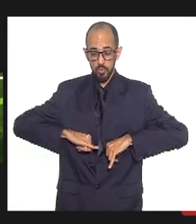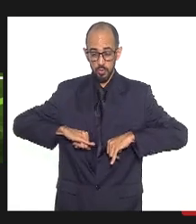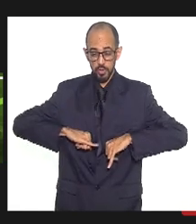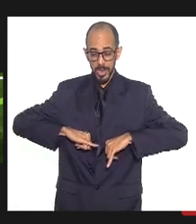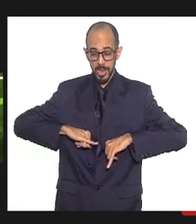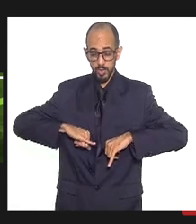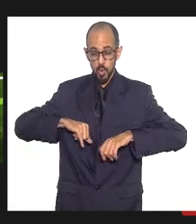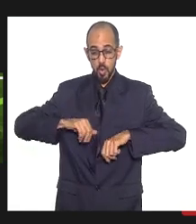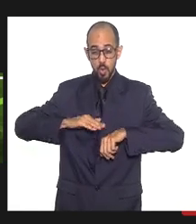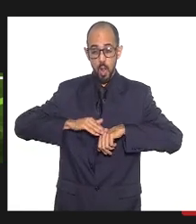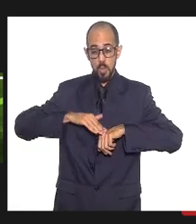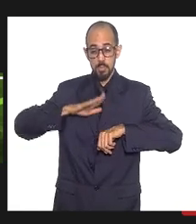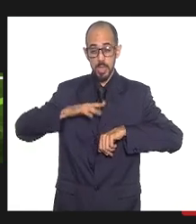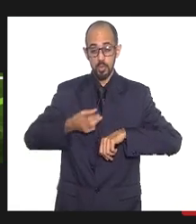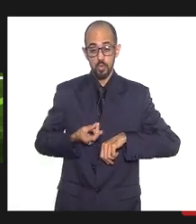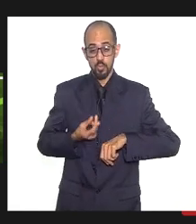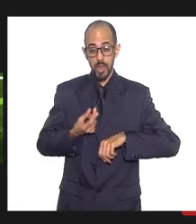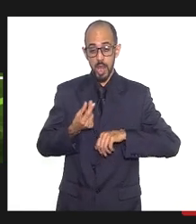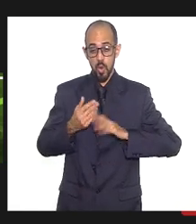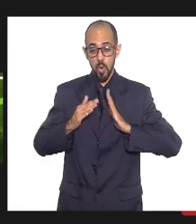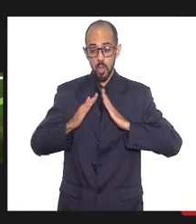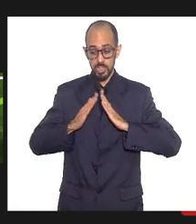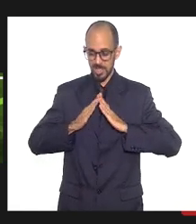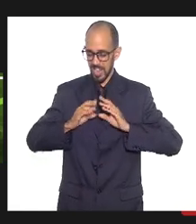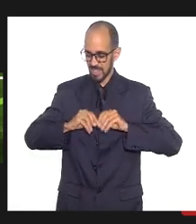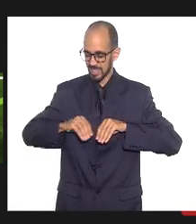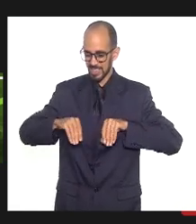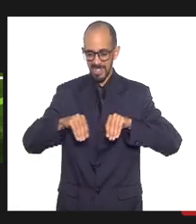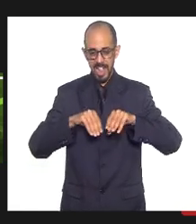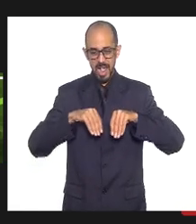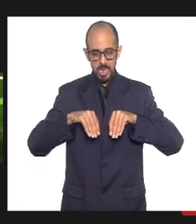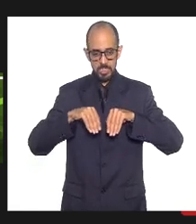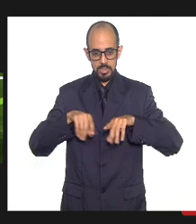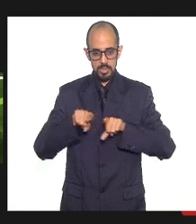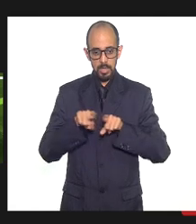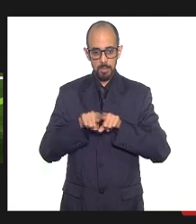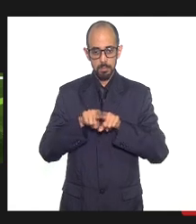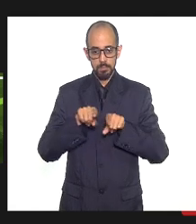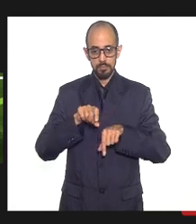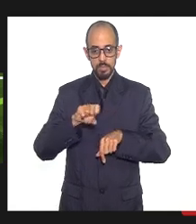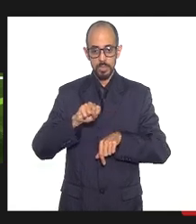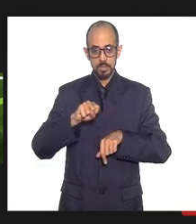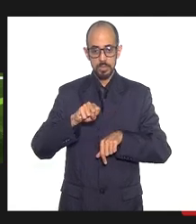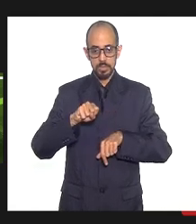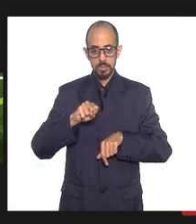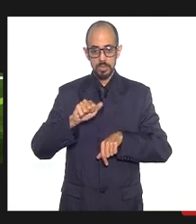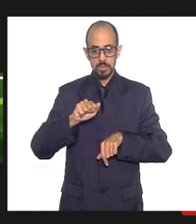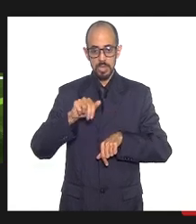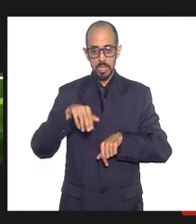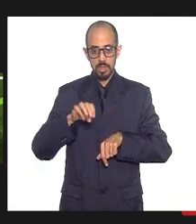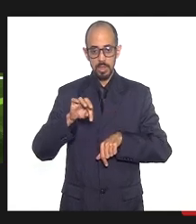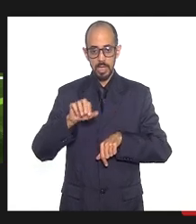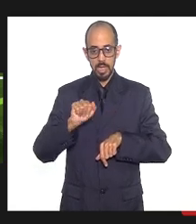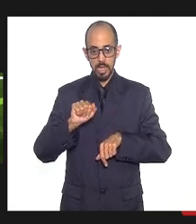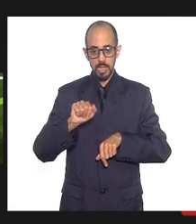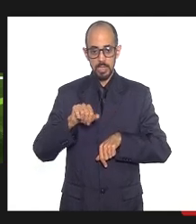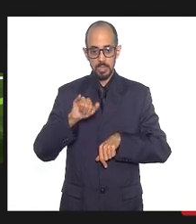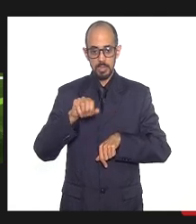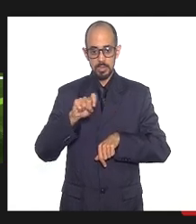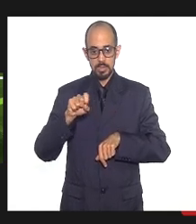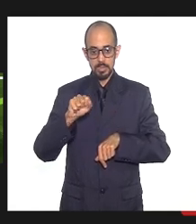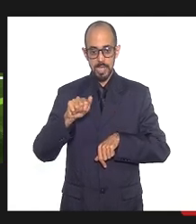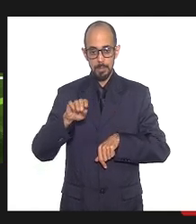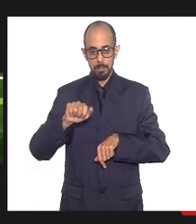pressão imobiliária. Né, por que não falar do quilombo Santa Justina e Santa Isabel, que está a uma hora do centro do Rio de Janeiro, a